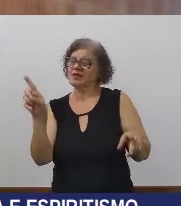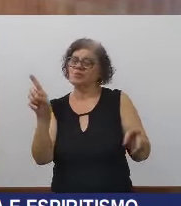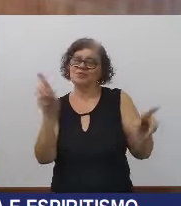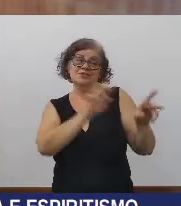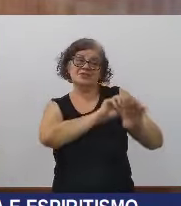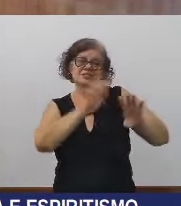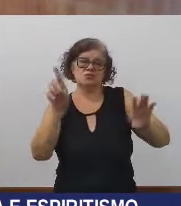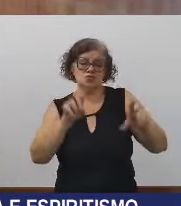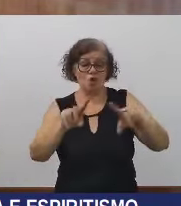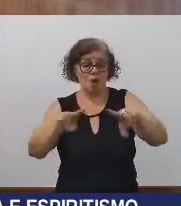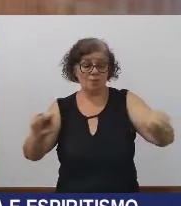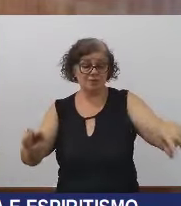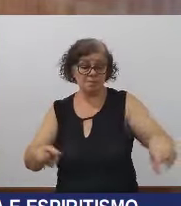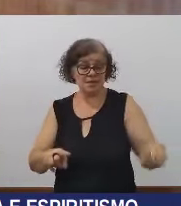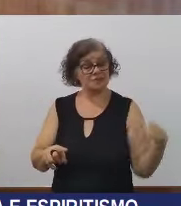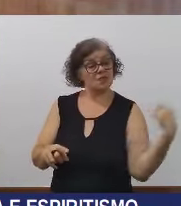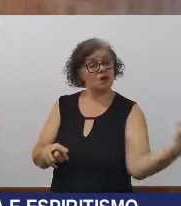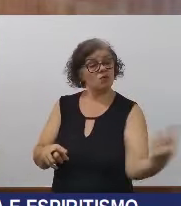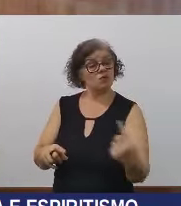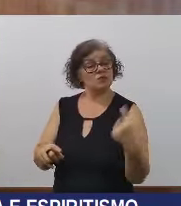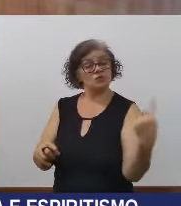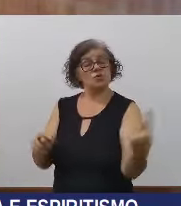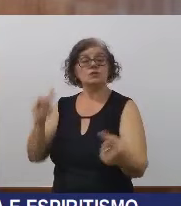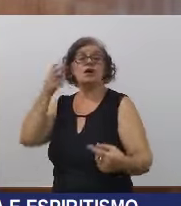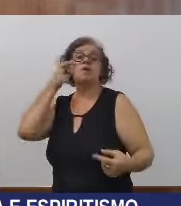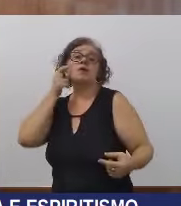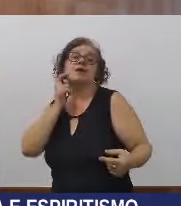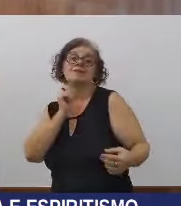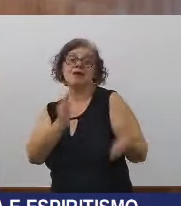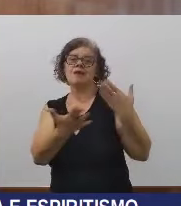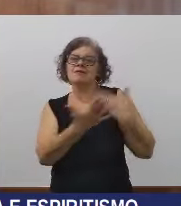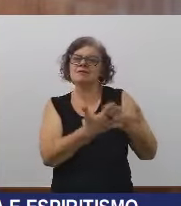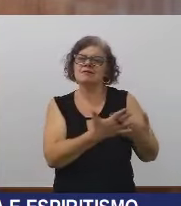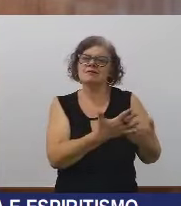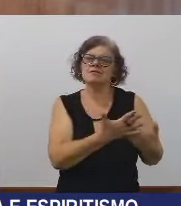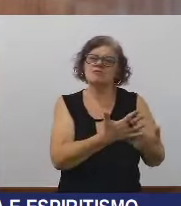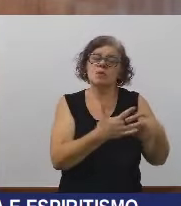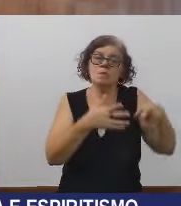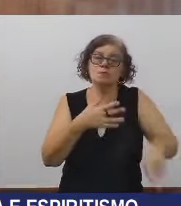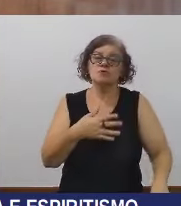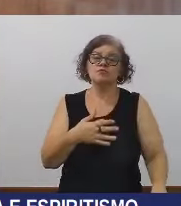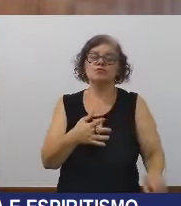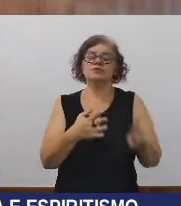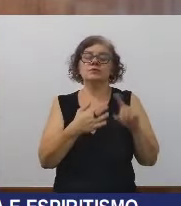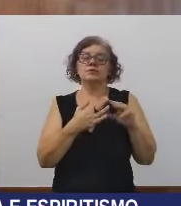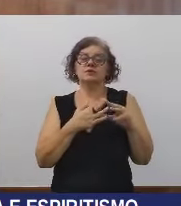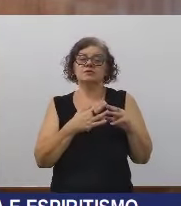elemento matéria da mesa. Mas Kardec se deu ao trabalho de estudar.